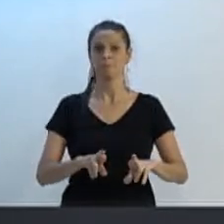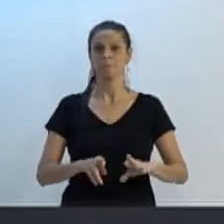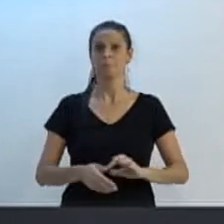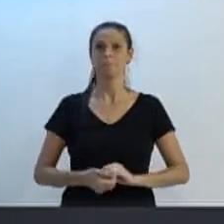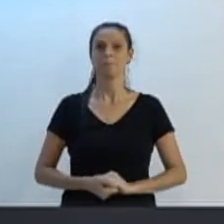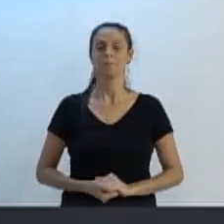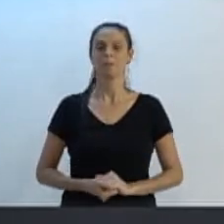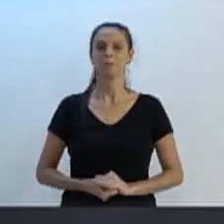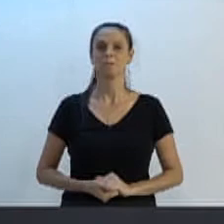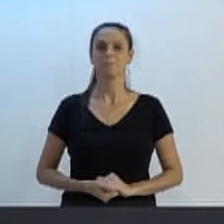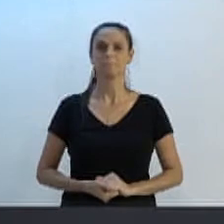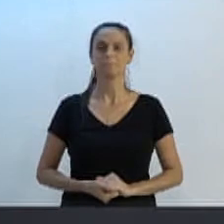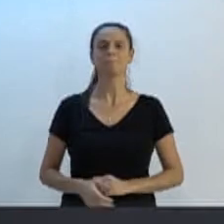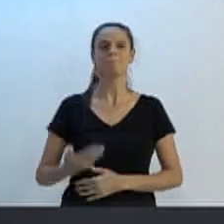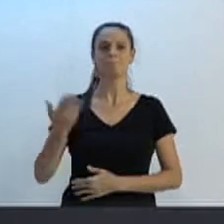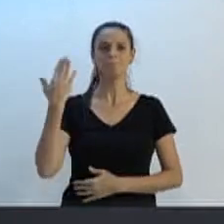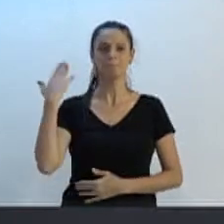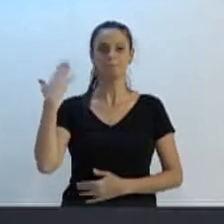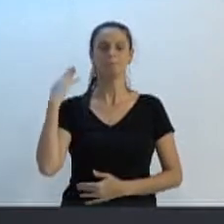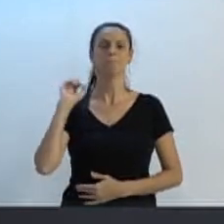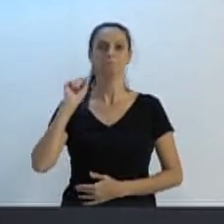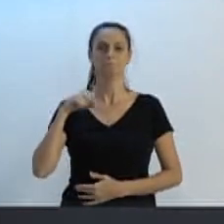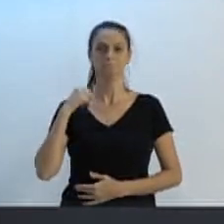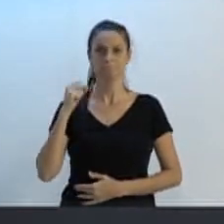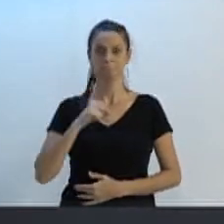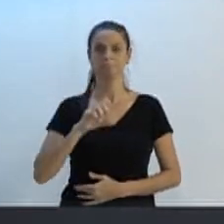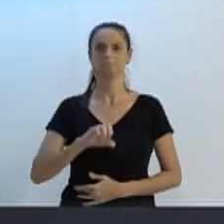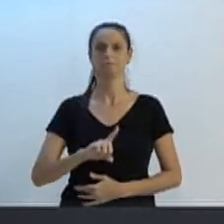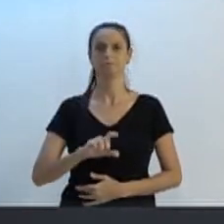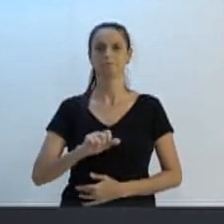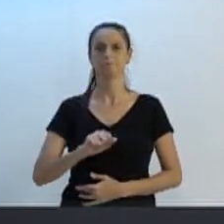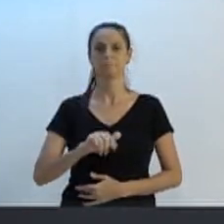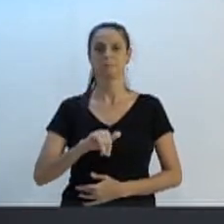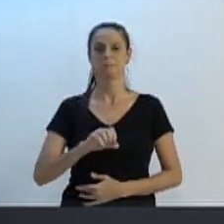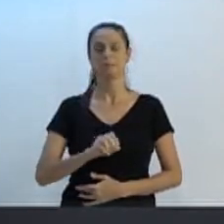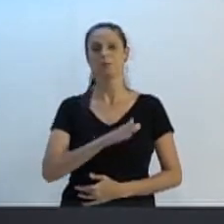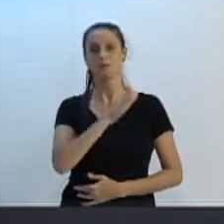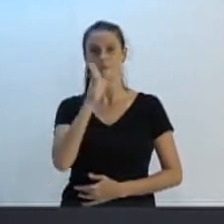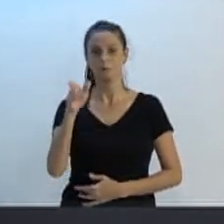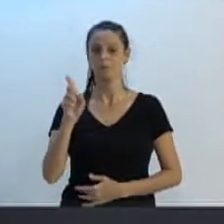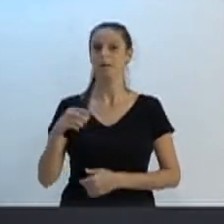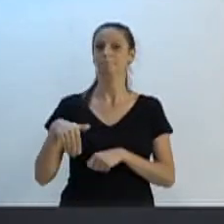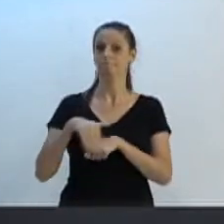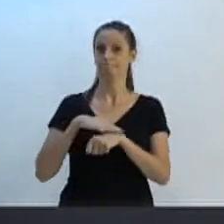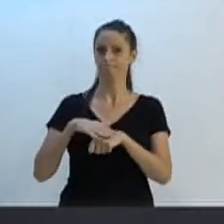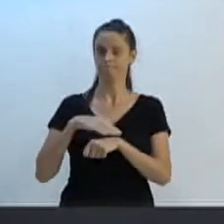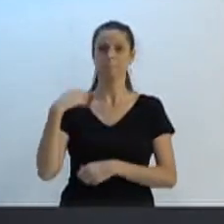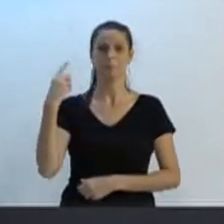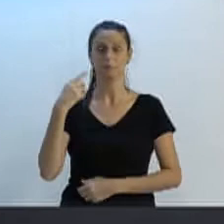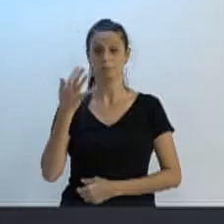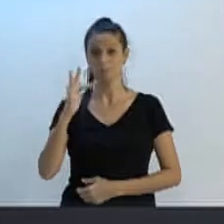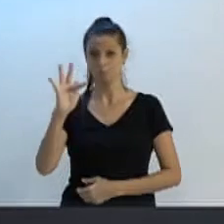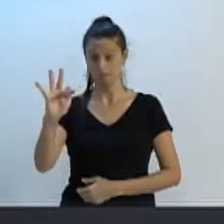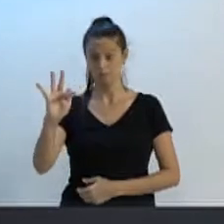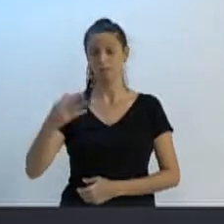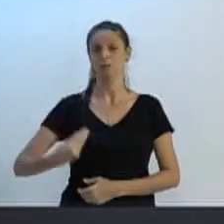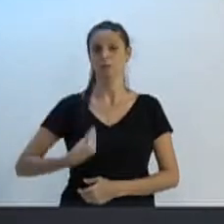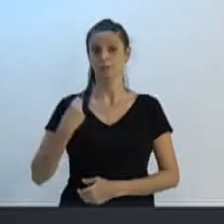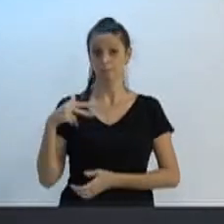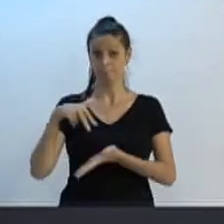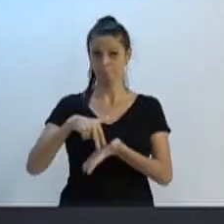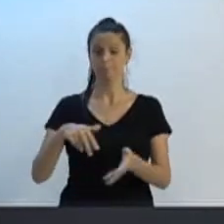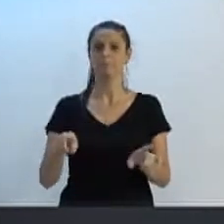quando então senador dalírio beber esteve lá os deputados federais esteve estiveram lá presente